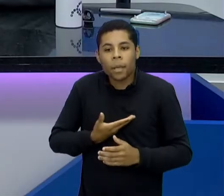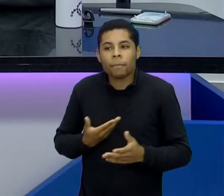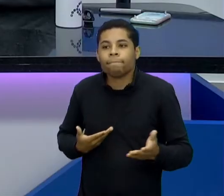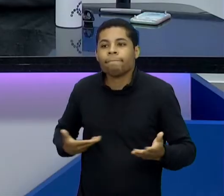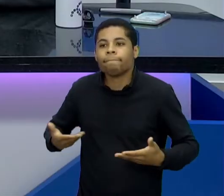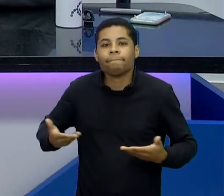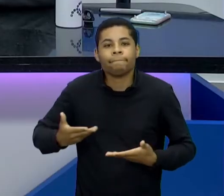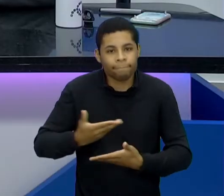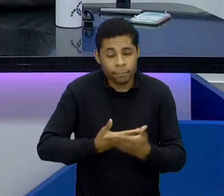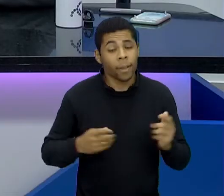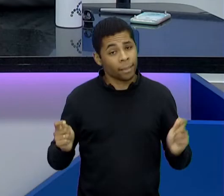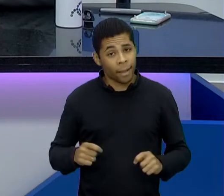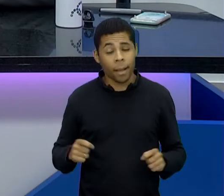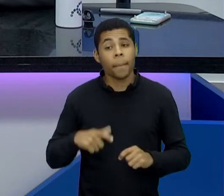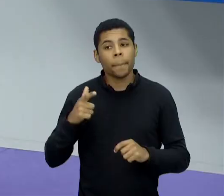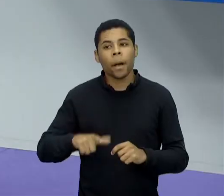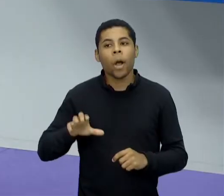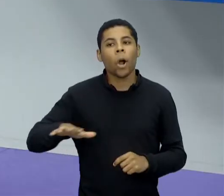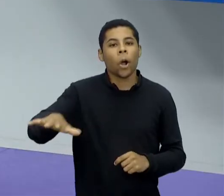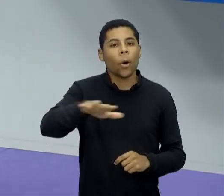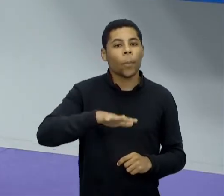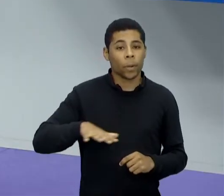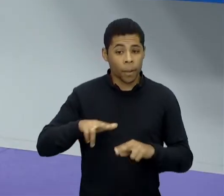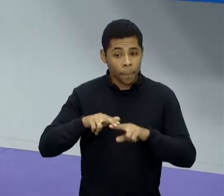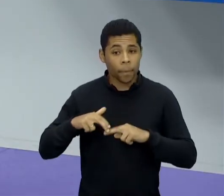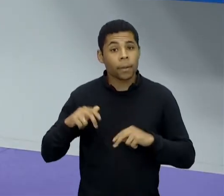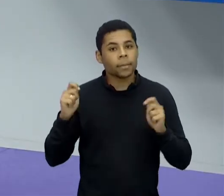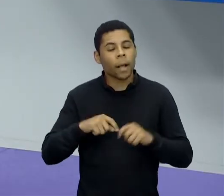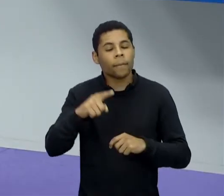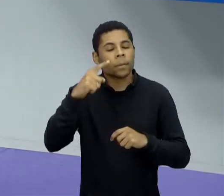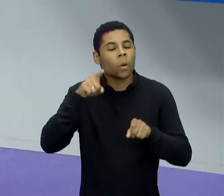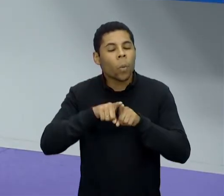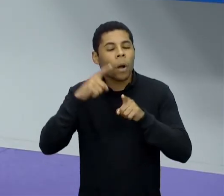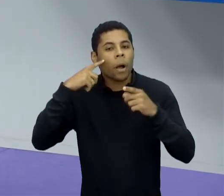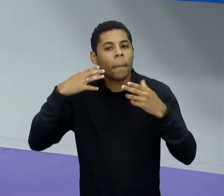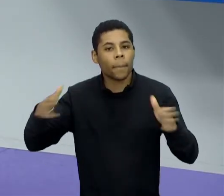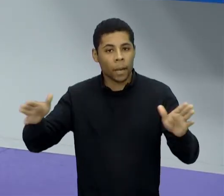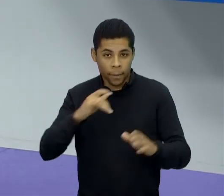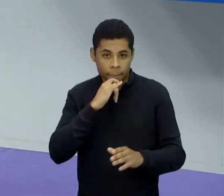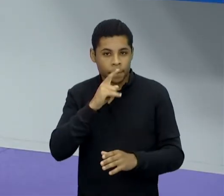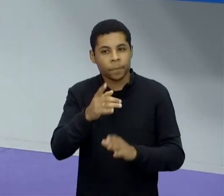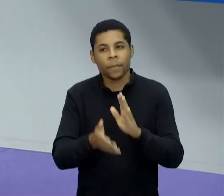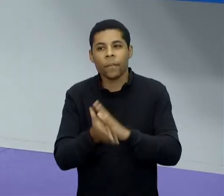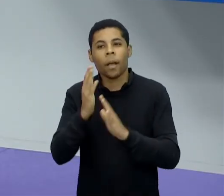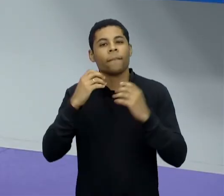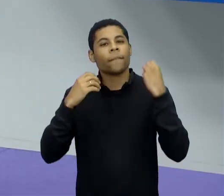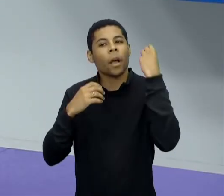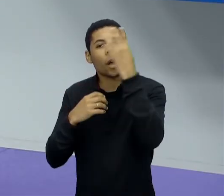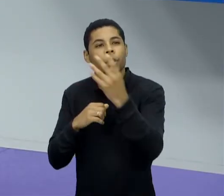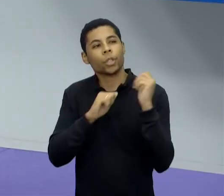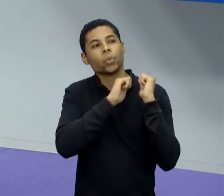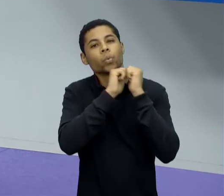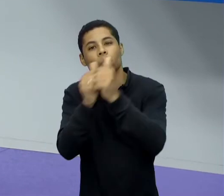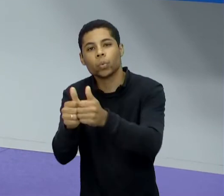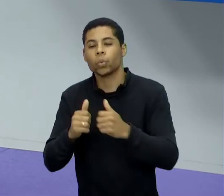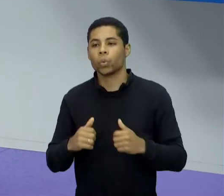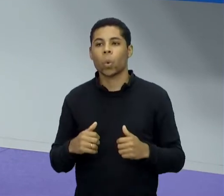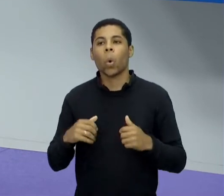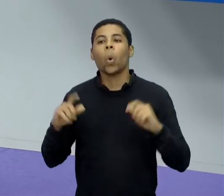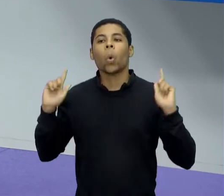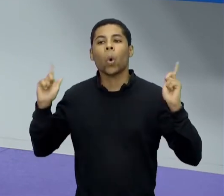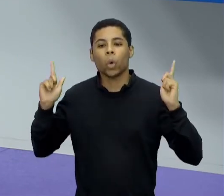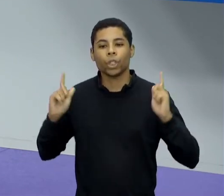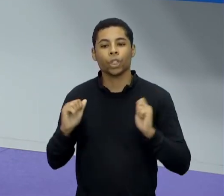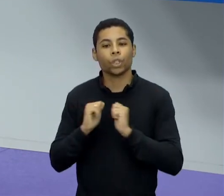uma comunidade, e disso você pode ampliar para que a galera viaje junto, a pessoa curta junto, ali passa a ter